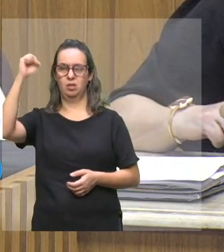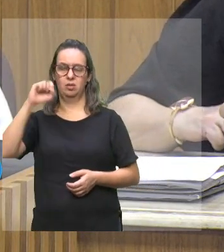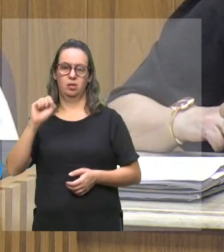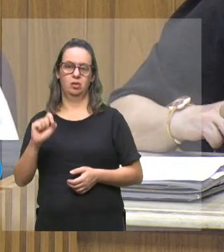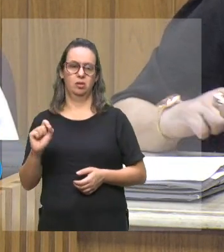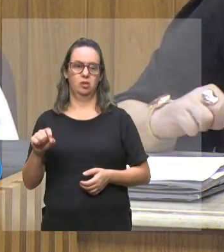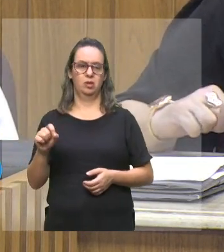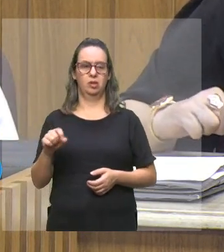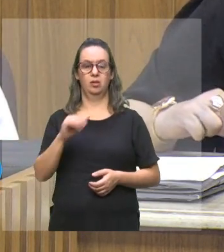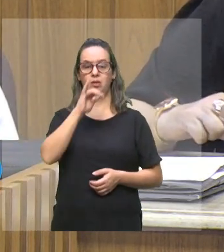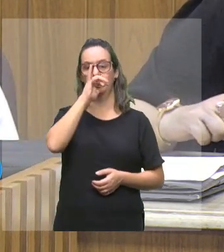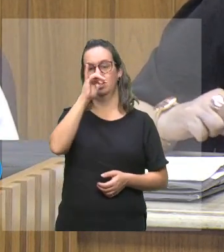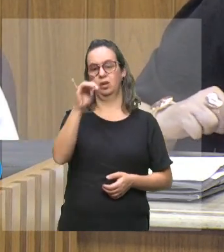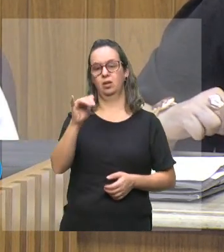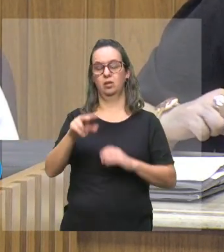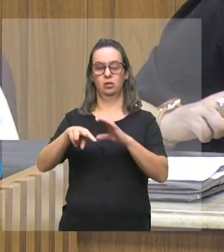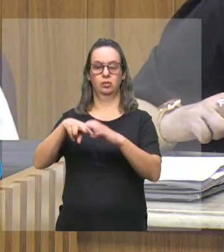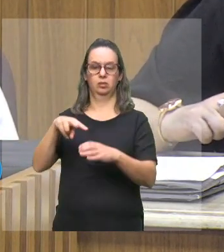quem transita ali